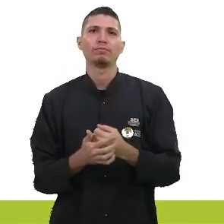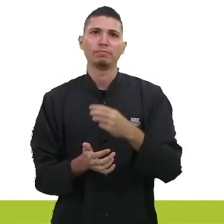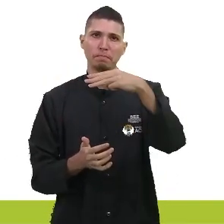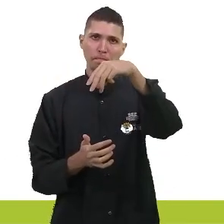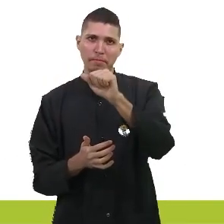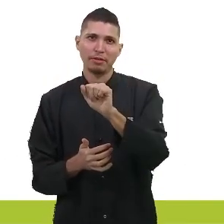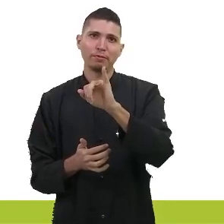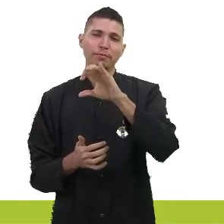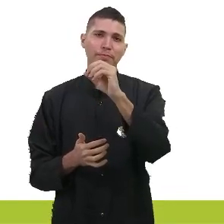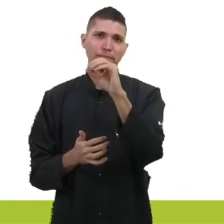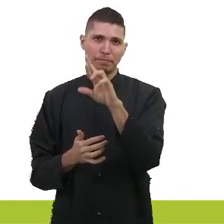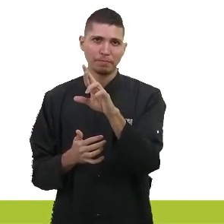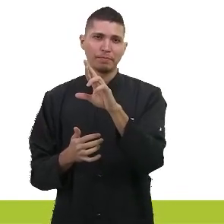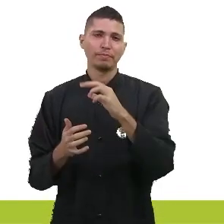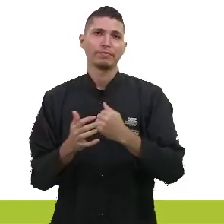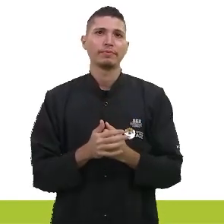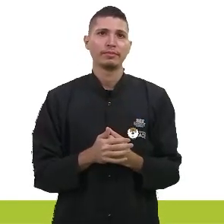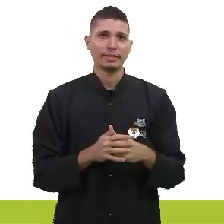C.